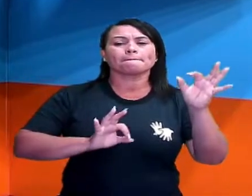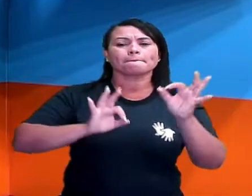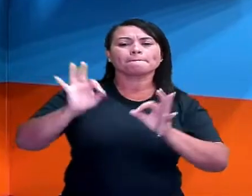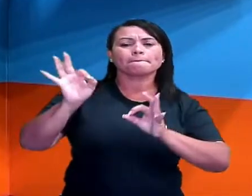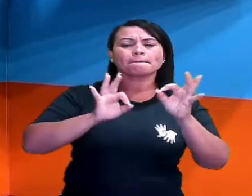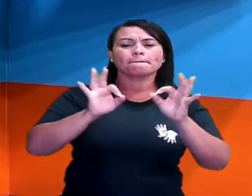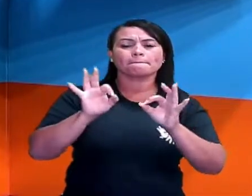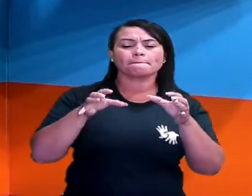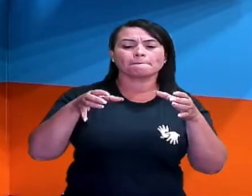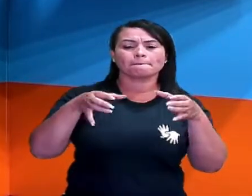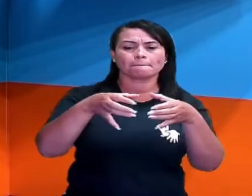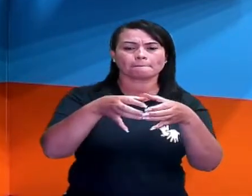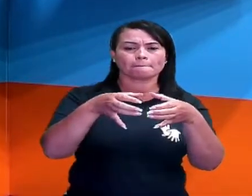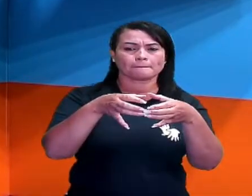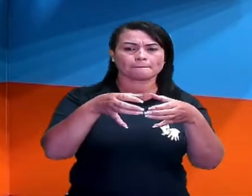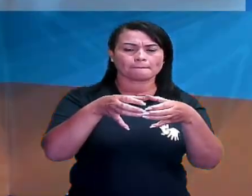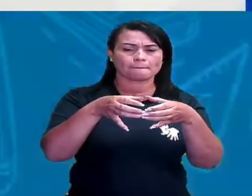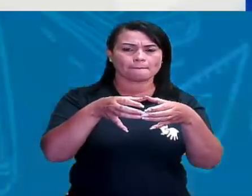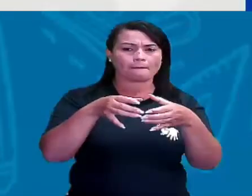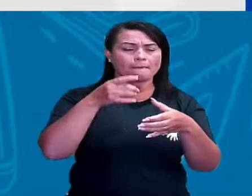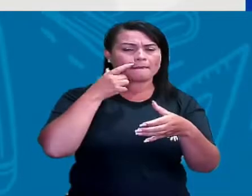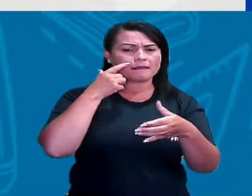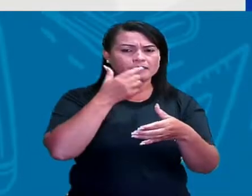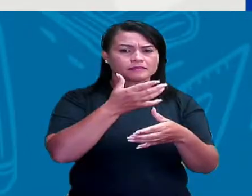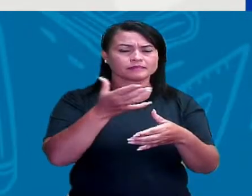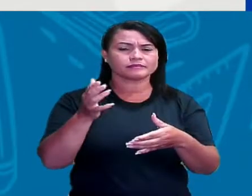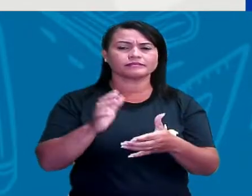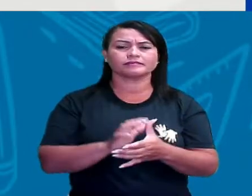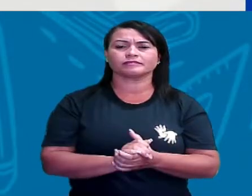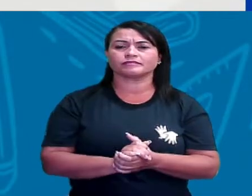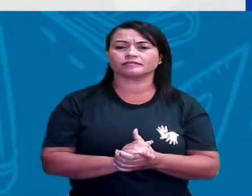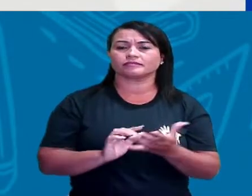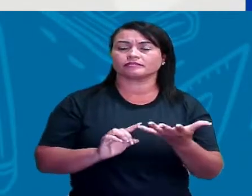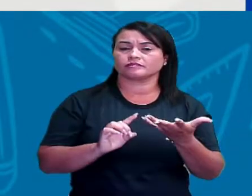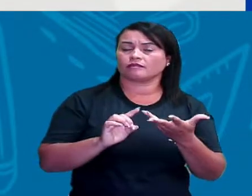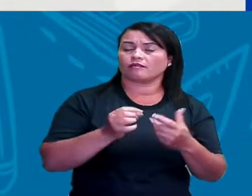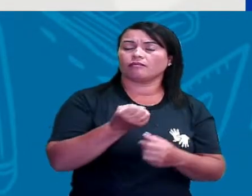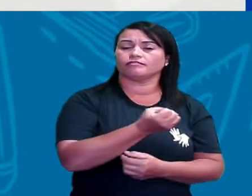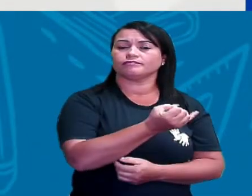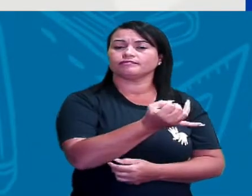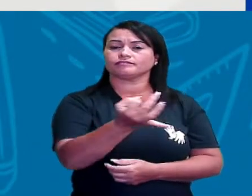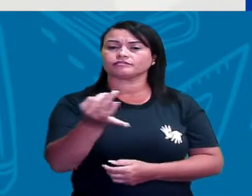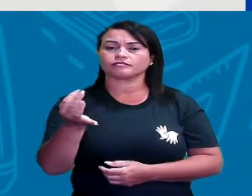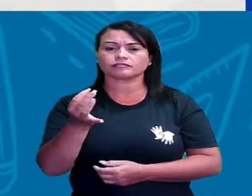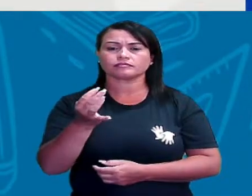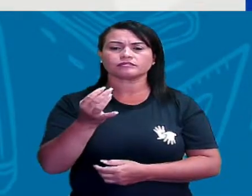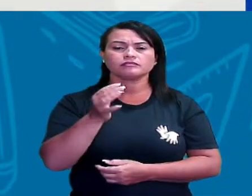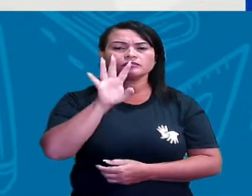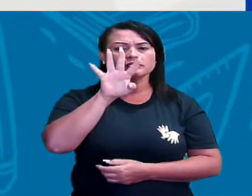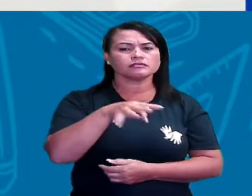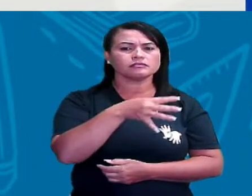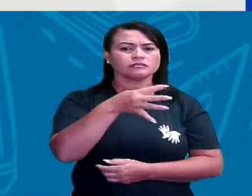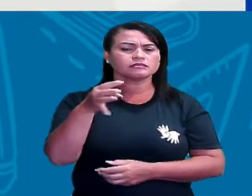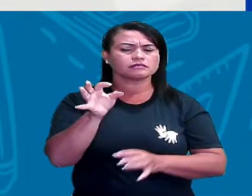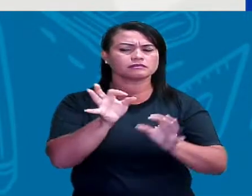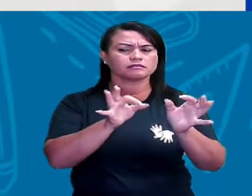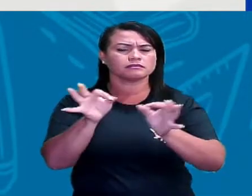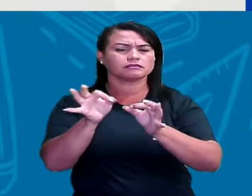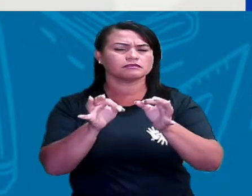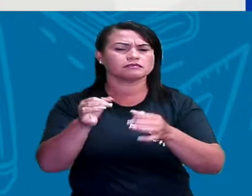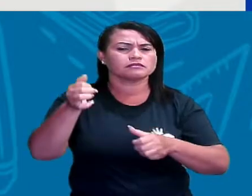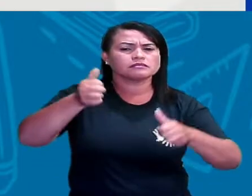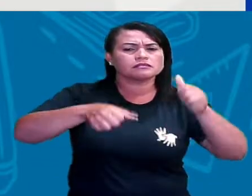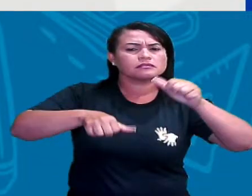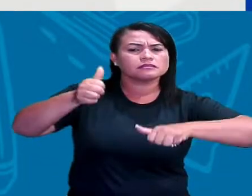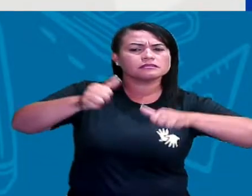classe do sistema decimal. Então, vê só. Cada um dos algarismos representa uma ordem e sempre devemos começar